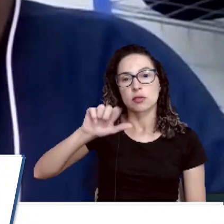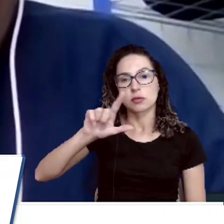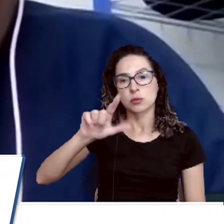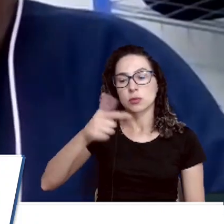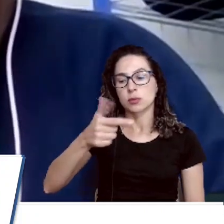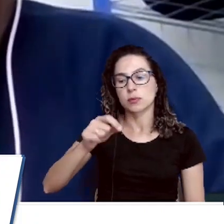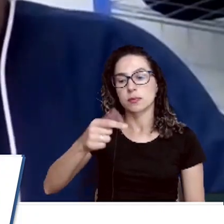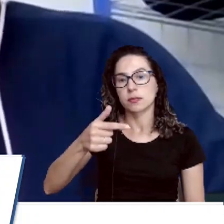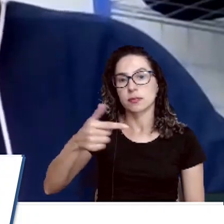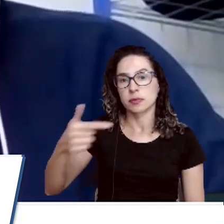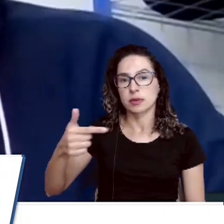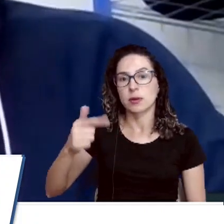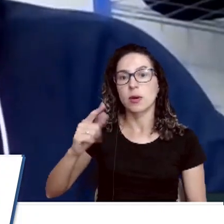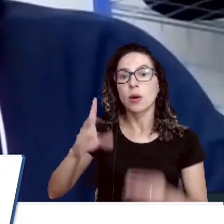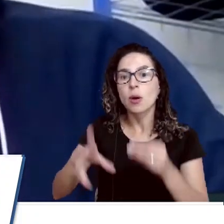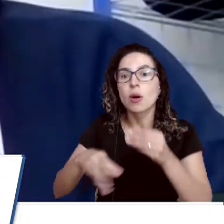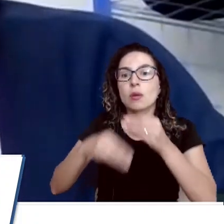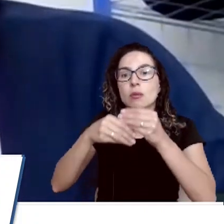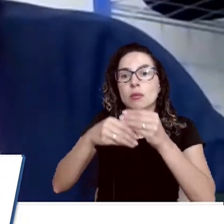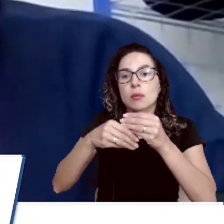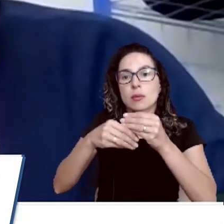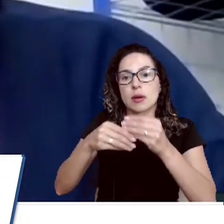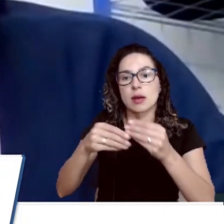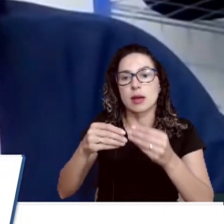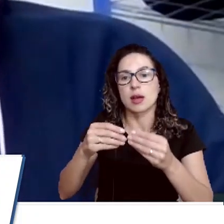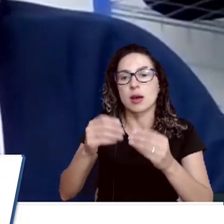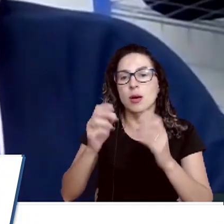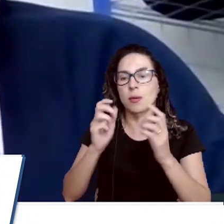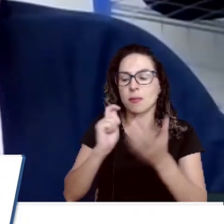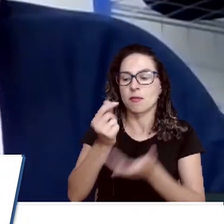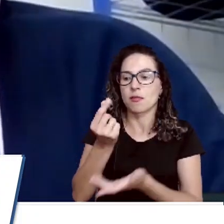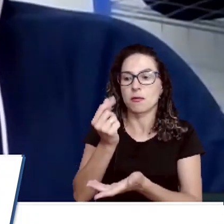nas passagens a 7,79.